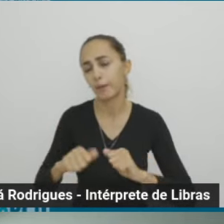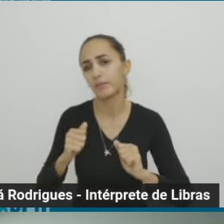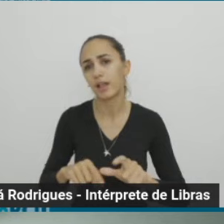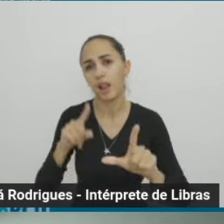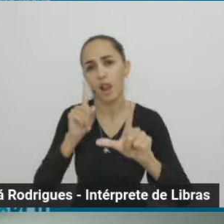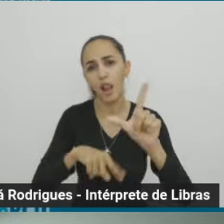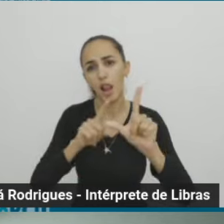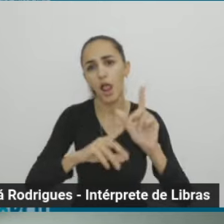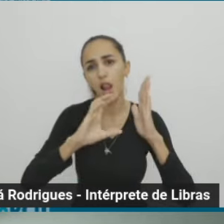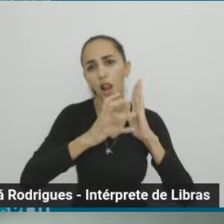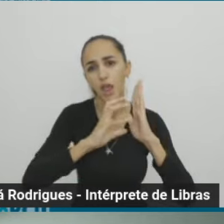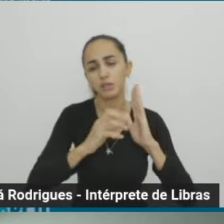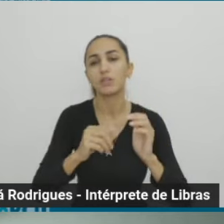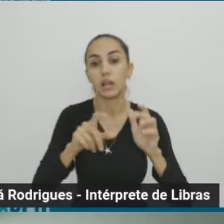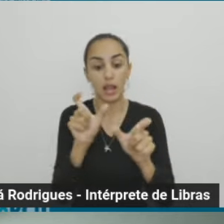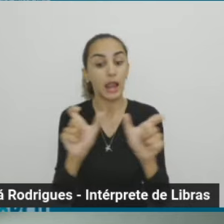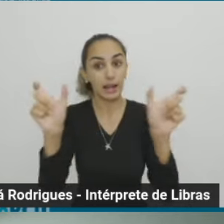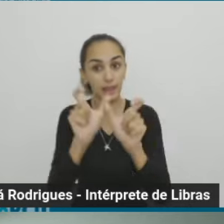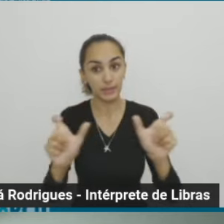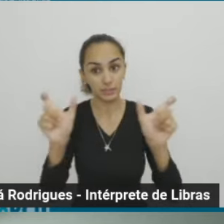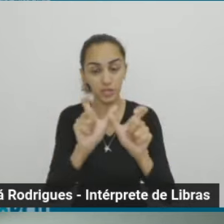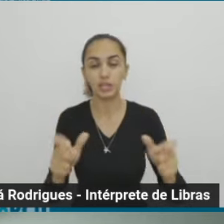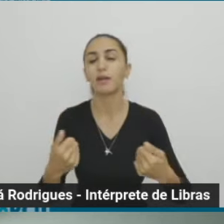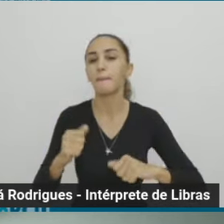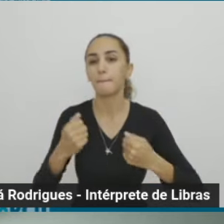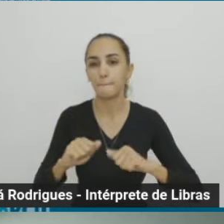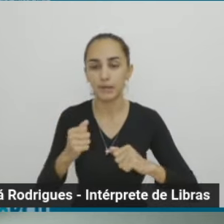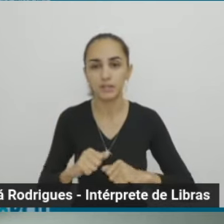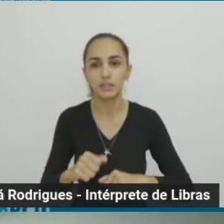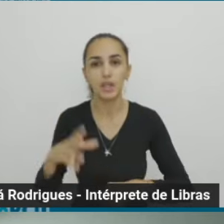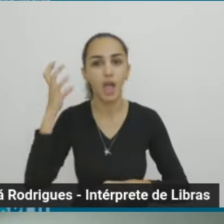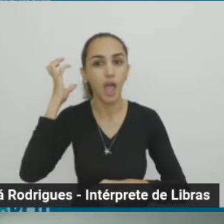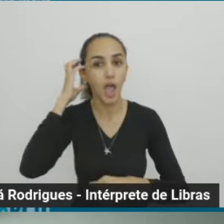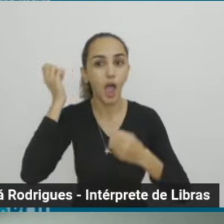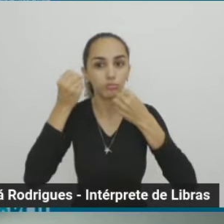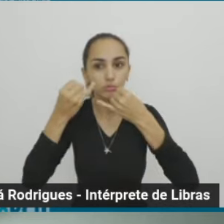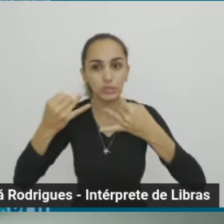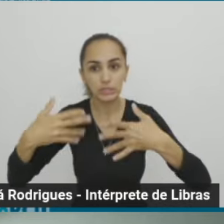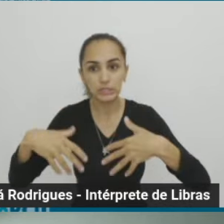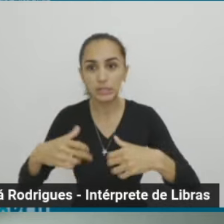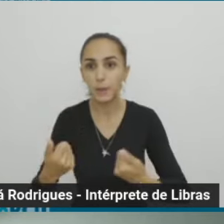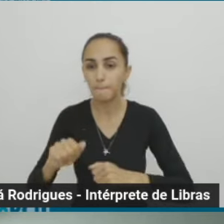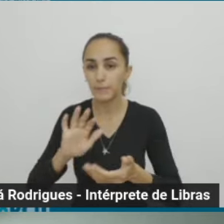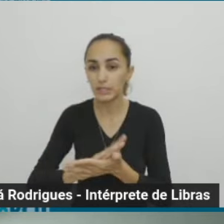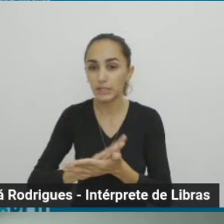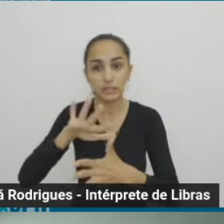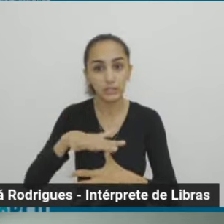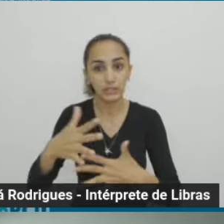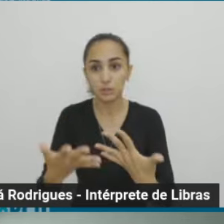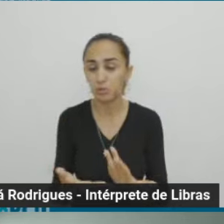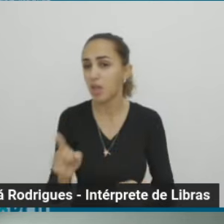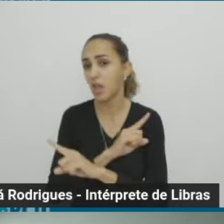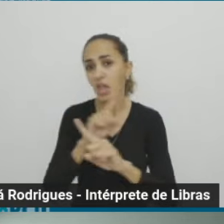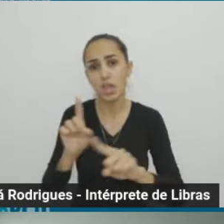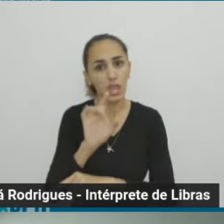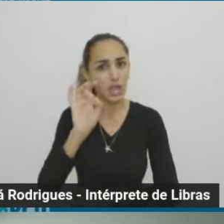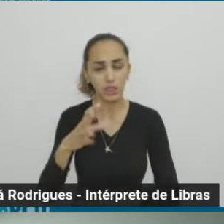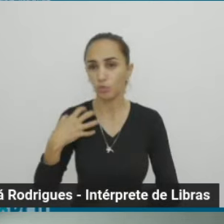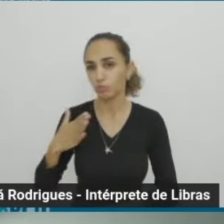ter a autodescrição, precisa ter a intérprete de Libras, e isso não vale, claro, só para os candidatos com